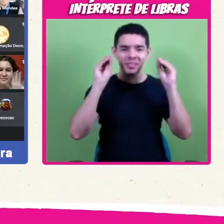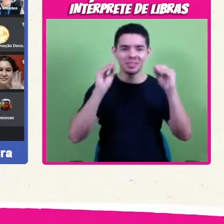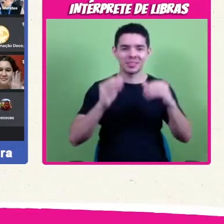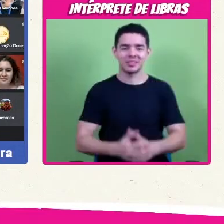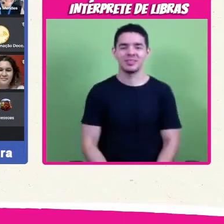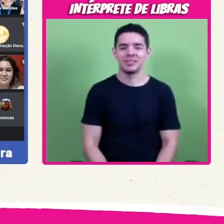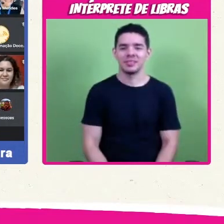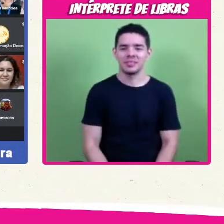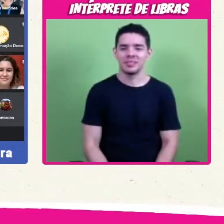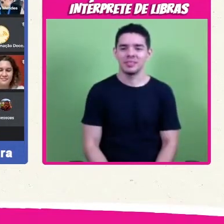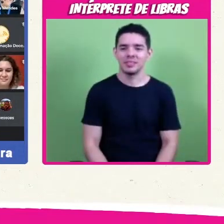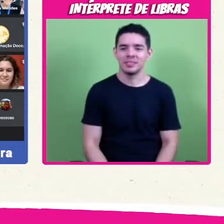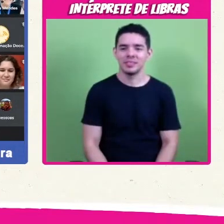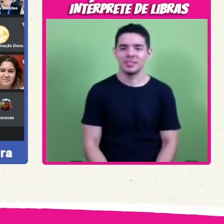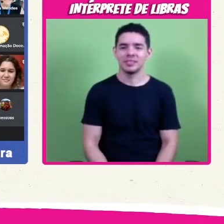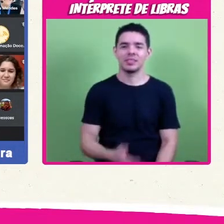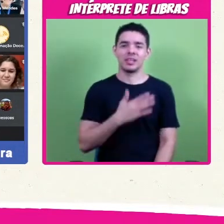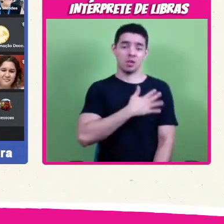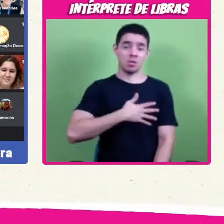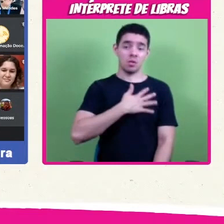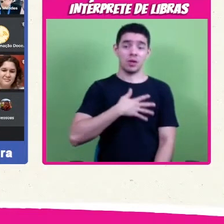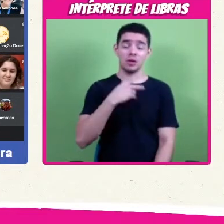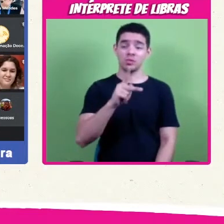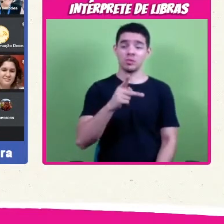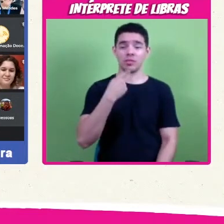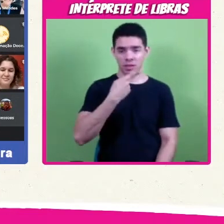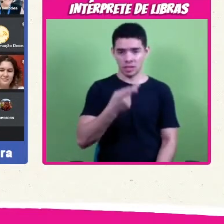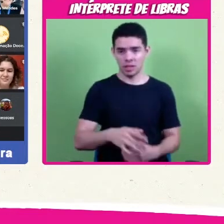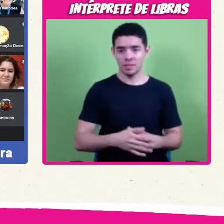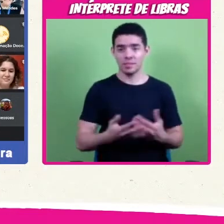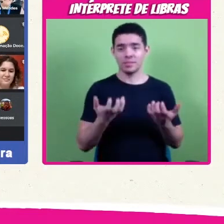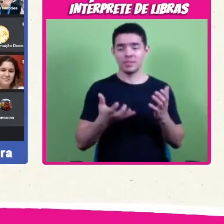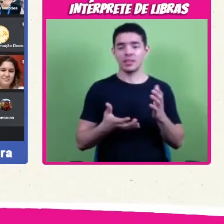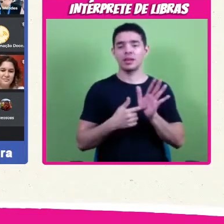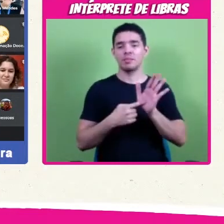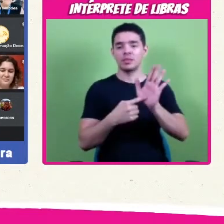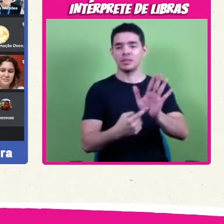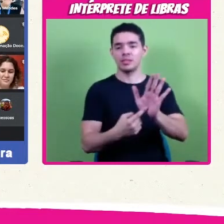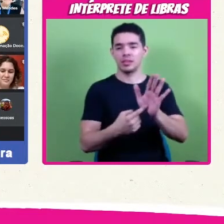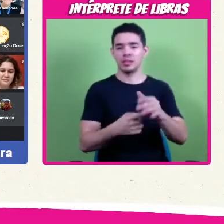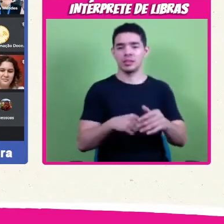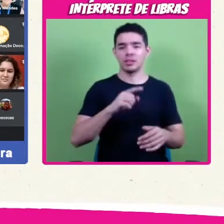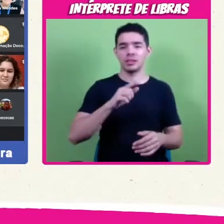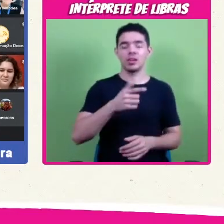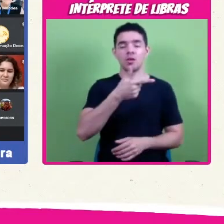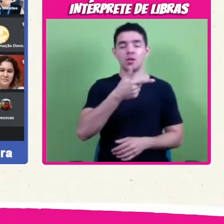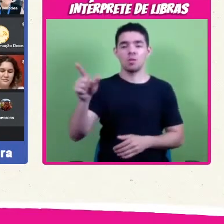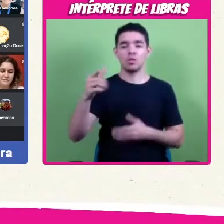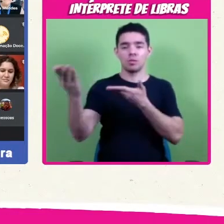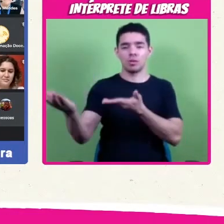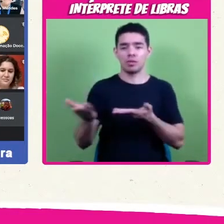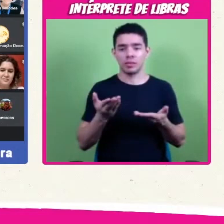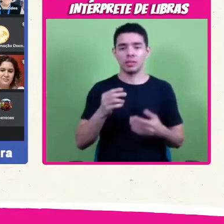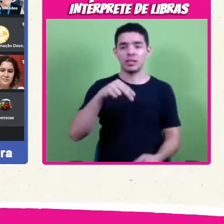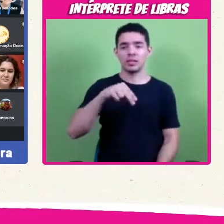Olha, Ana, gostei muito da sua fala. Pessoal, queria aqui apresentar a nossa outra convidada, a Natália